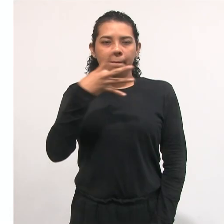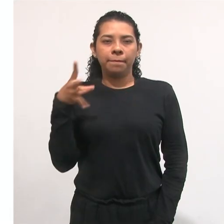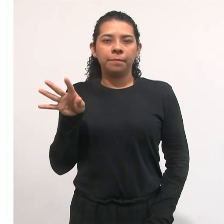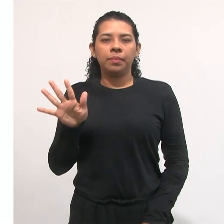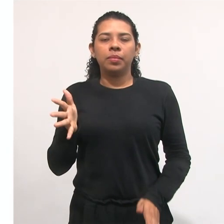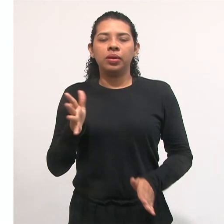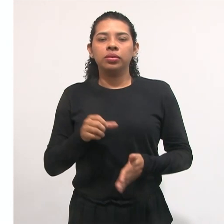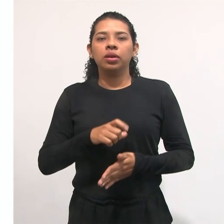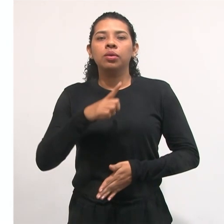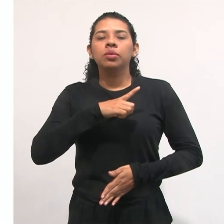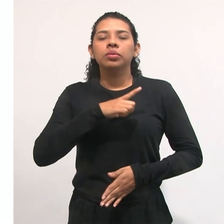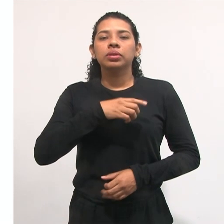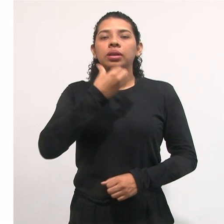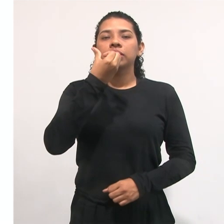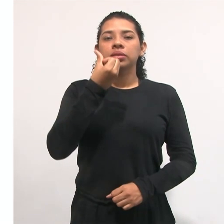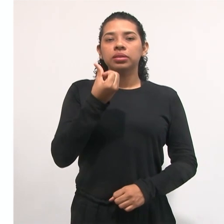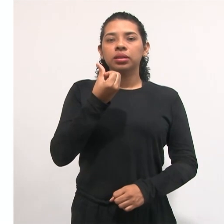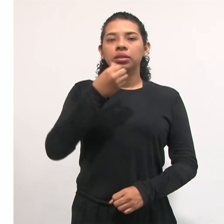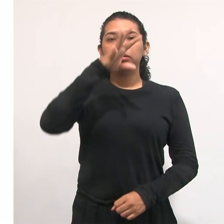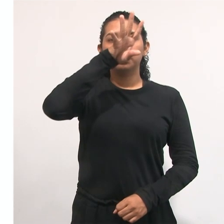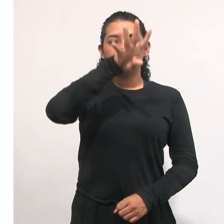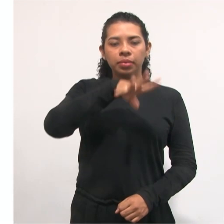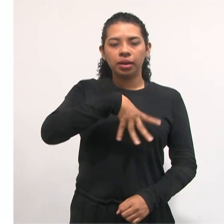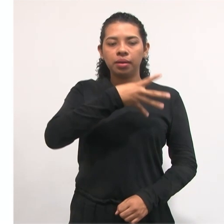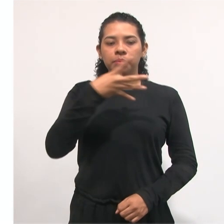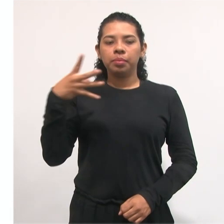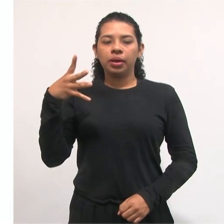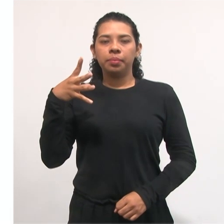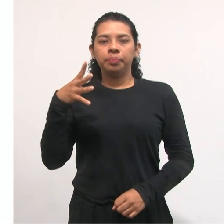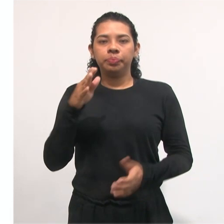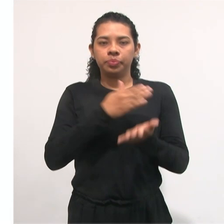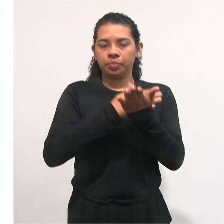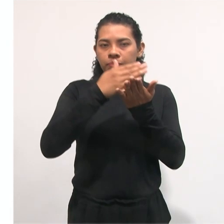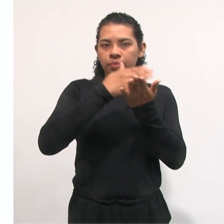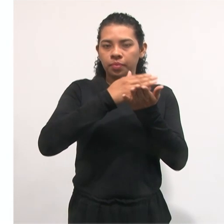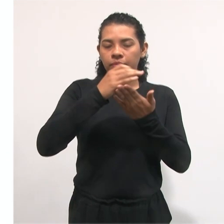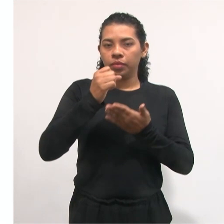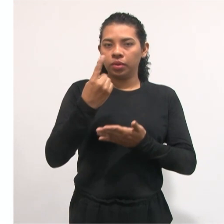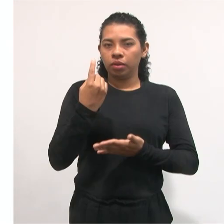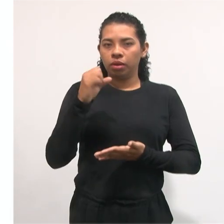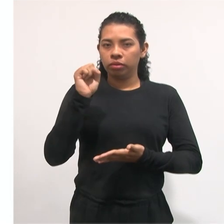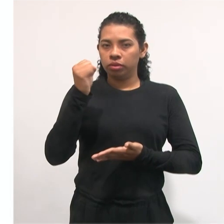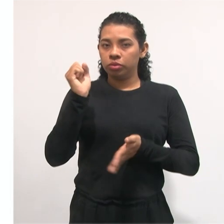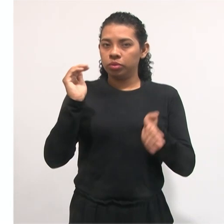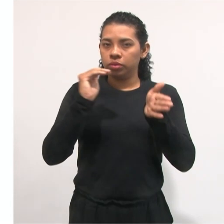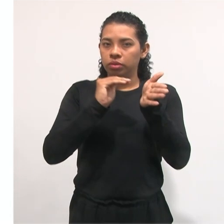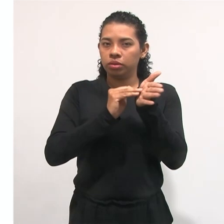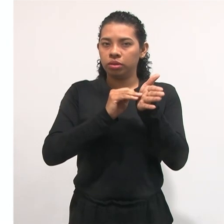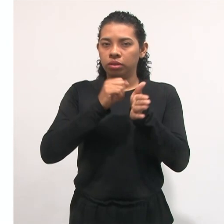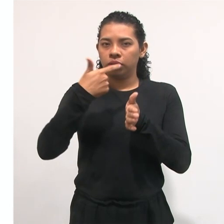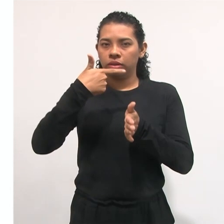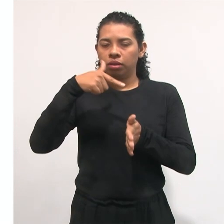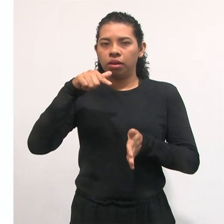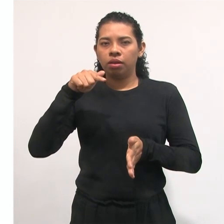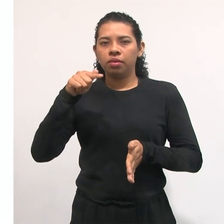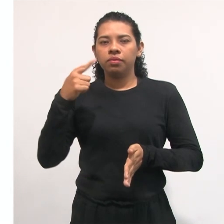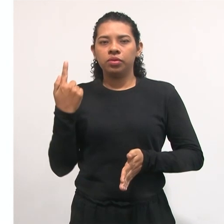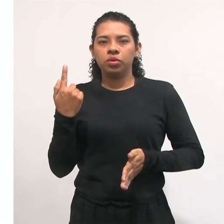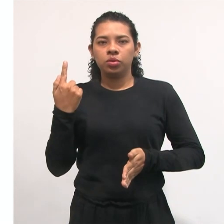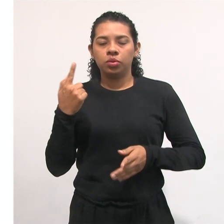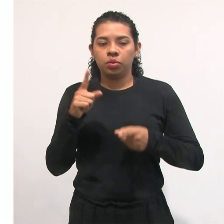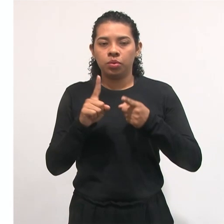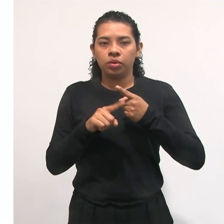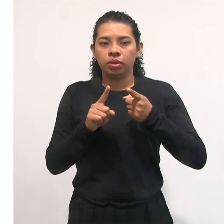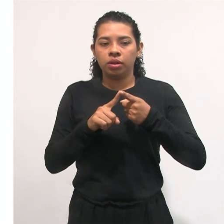da CEMUSA. Então, nós temos aqui as 6 classes, né, que vai da primeira aqui, da 18 até